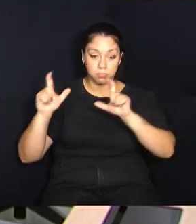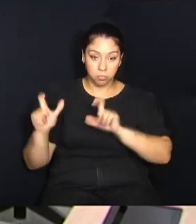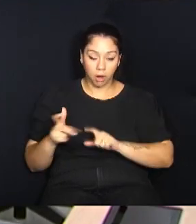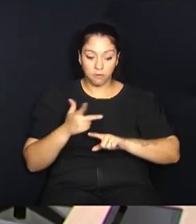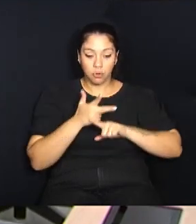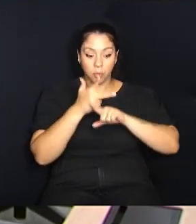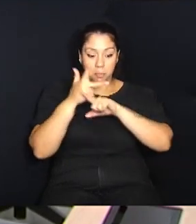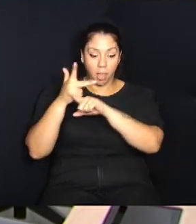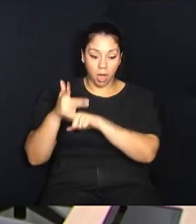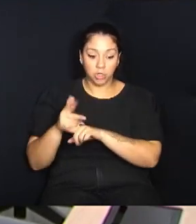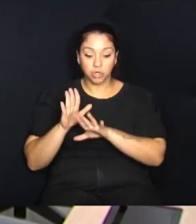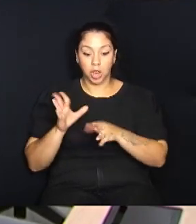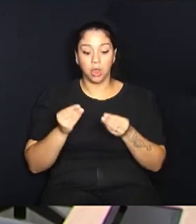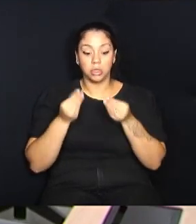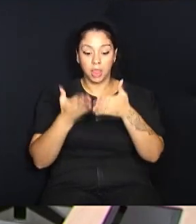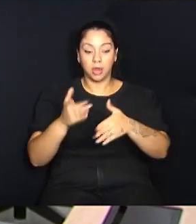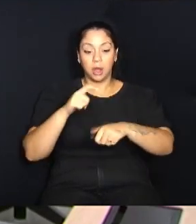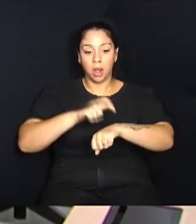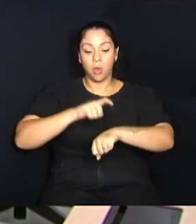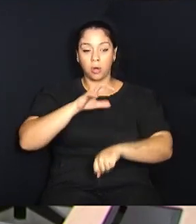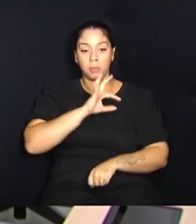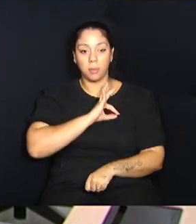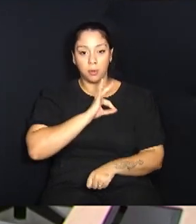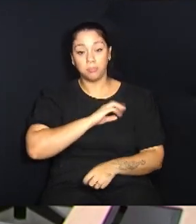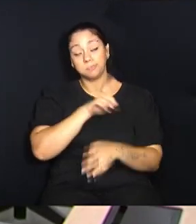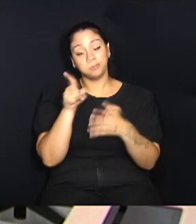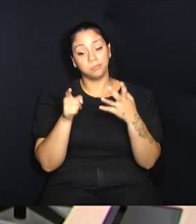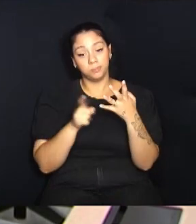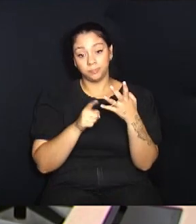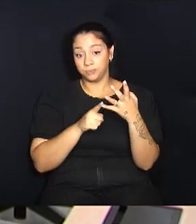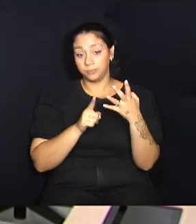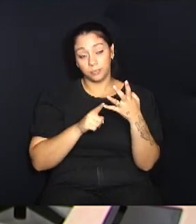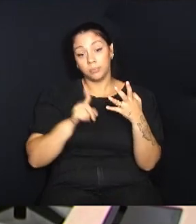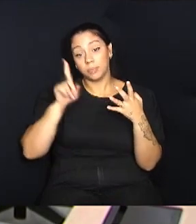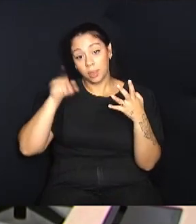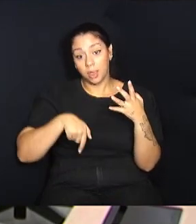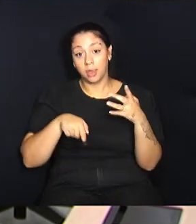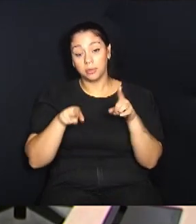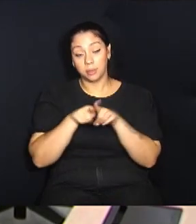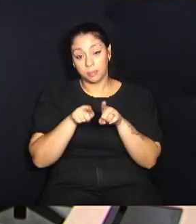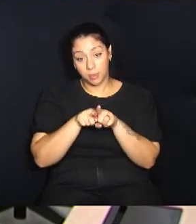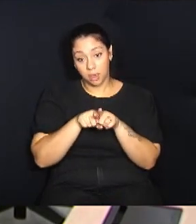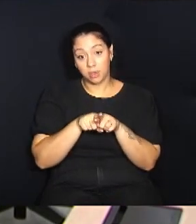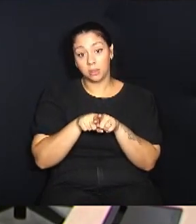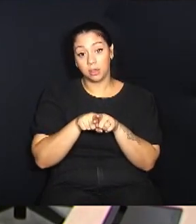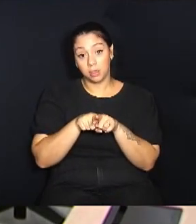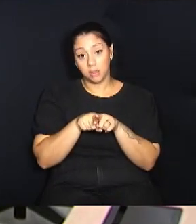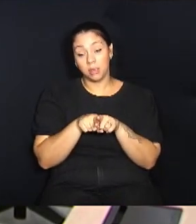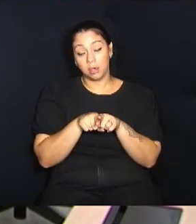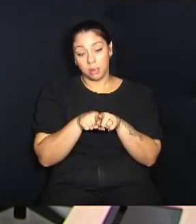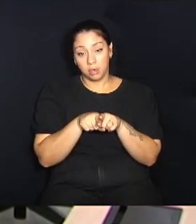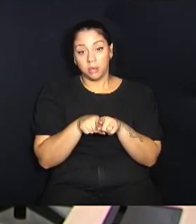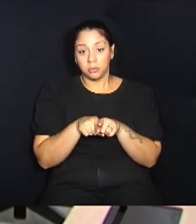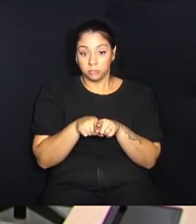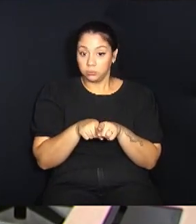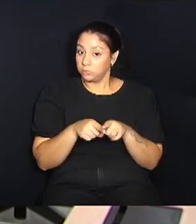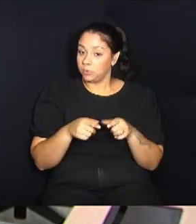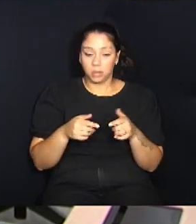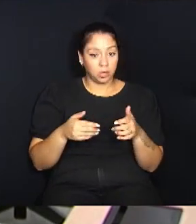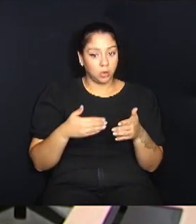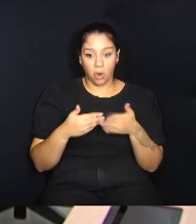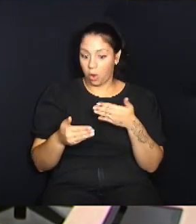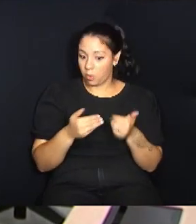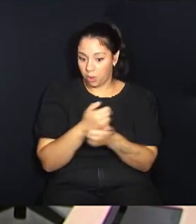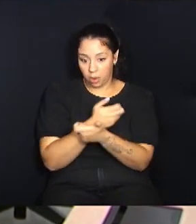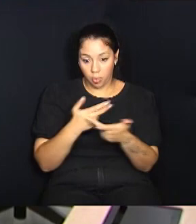imediato para a polícia. E o ponto número 4, que obviamente que o estabelecimento também forneça qualquer tipo